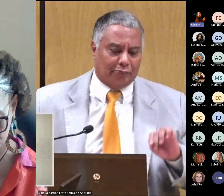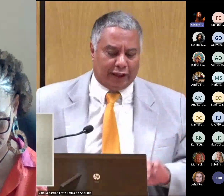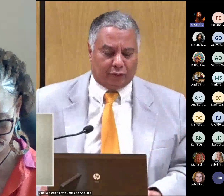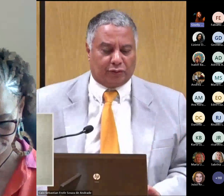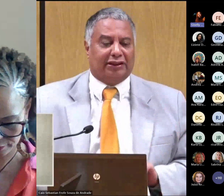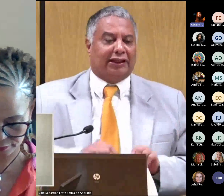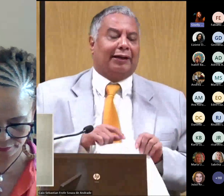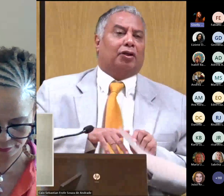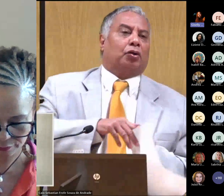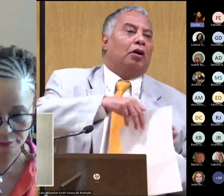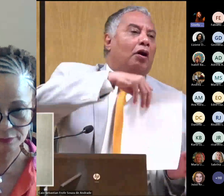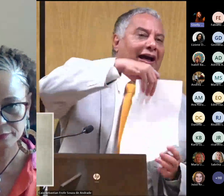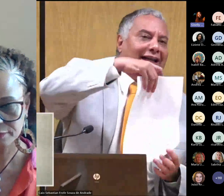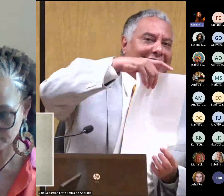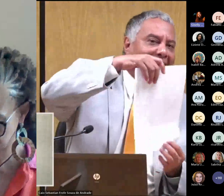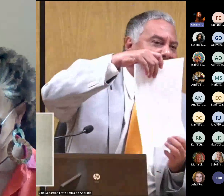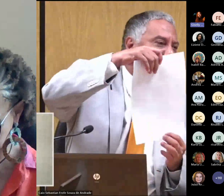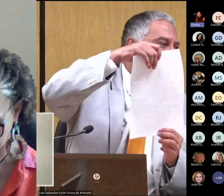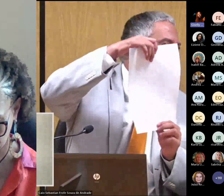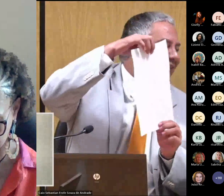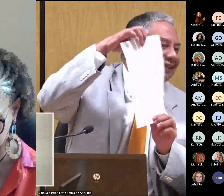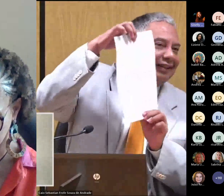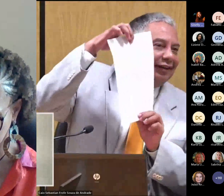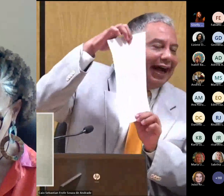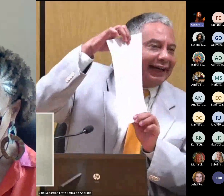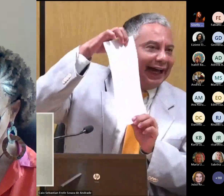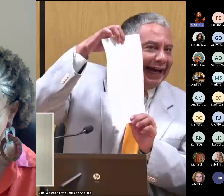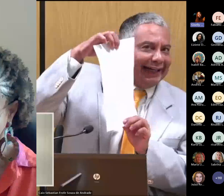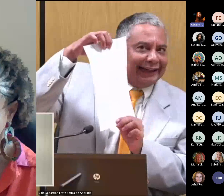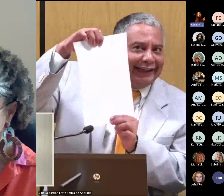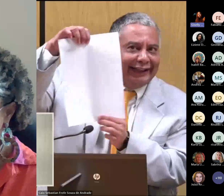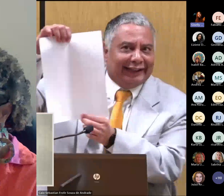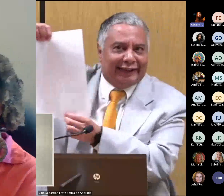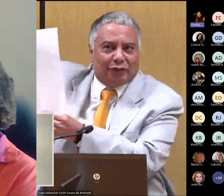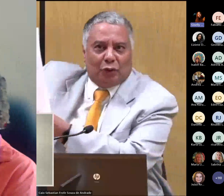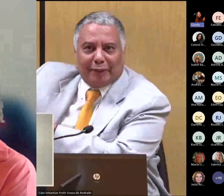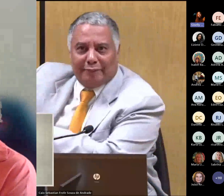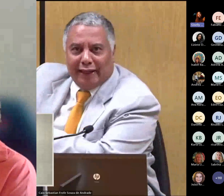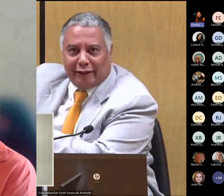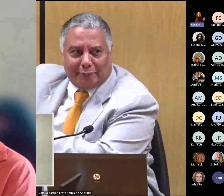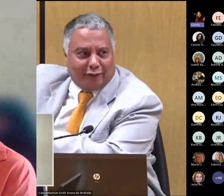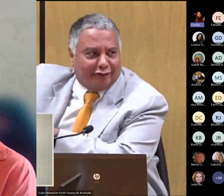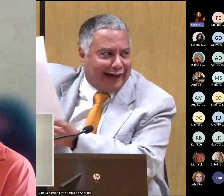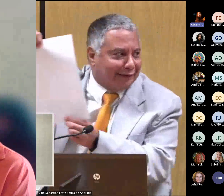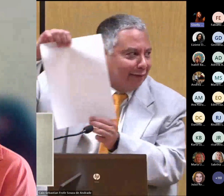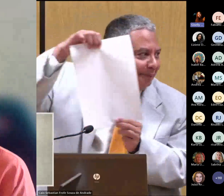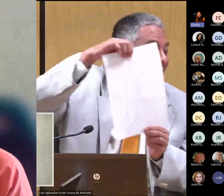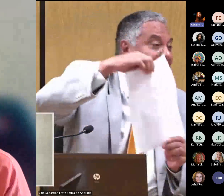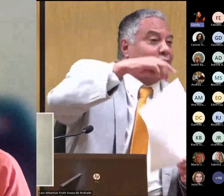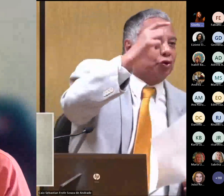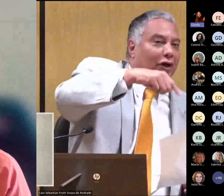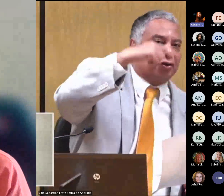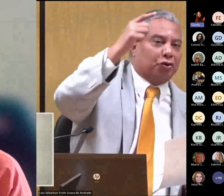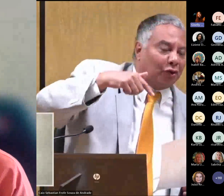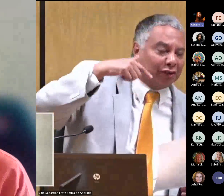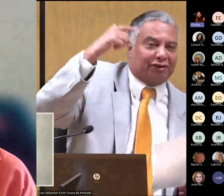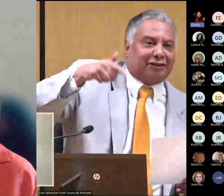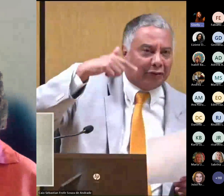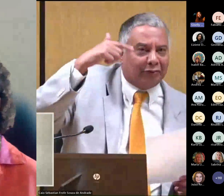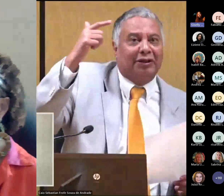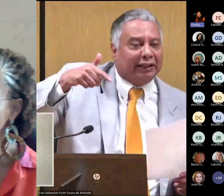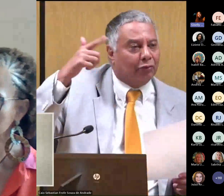são brancos e aí bot Olha a a cara aqui do primeiro aprovado e de todos os